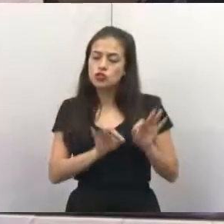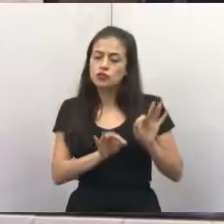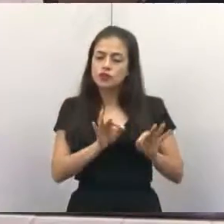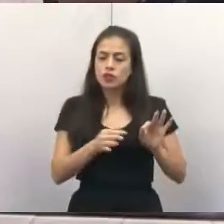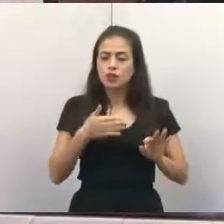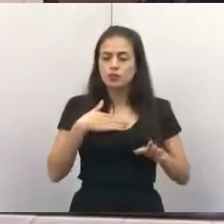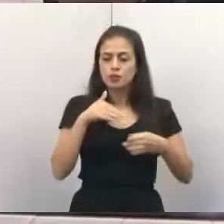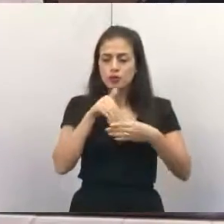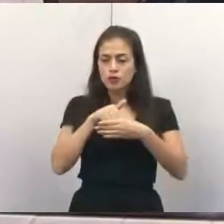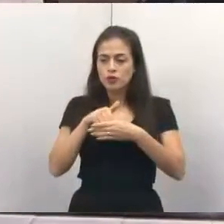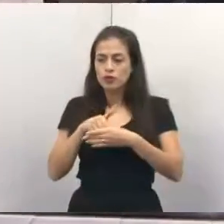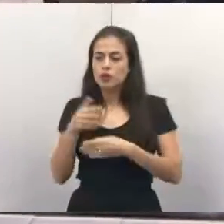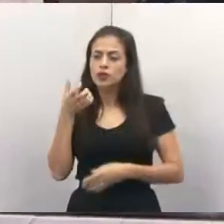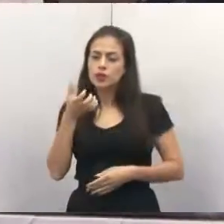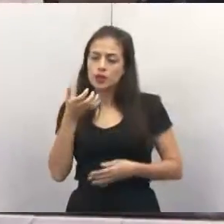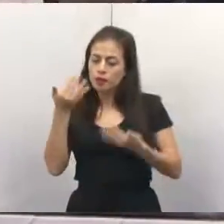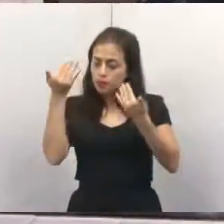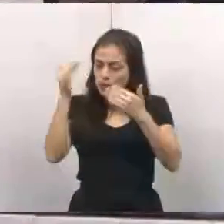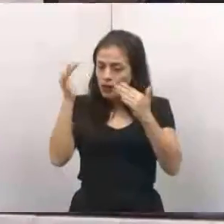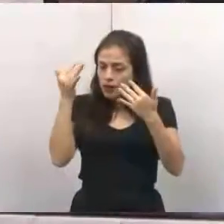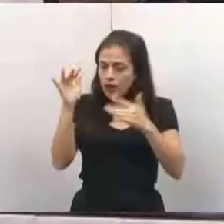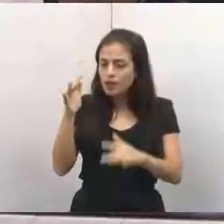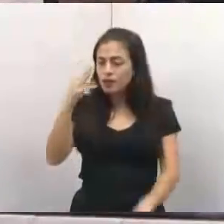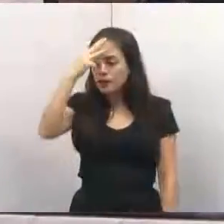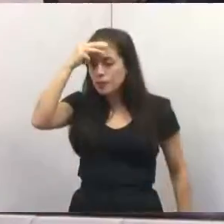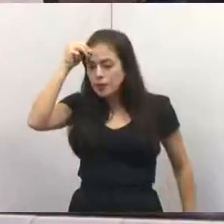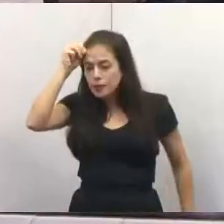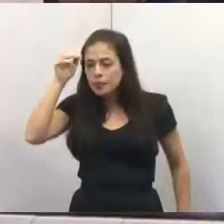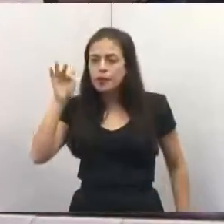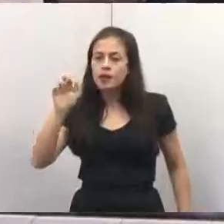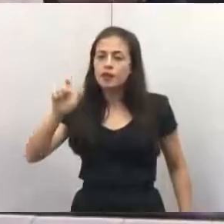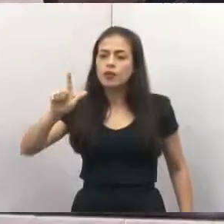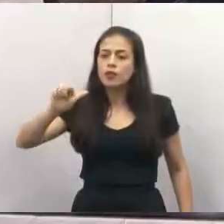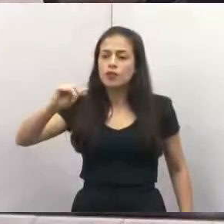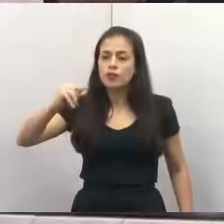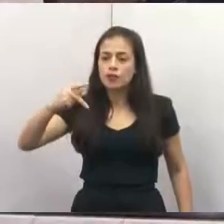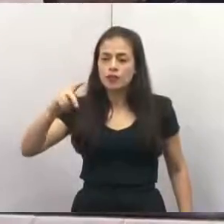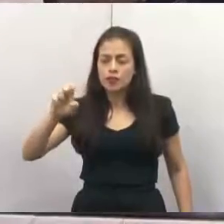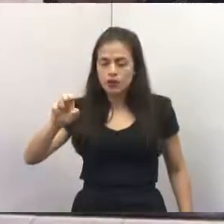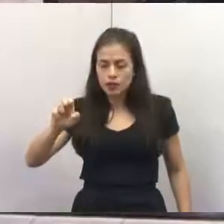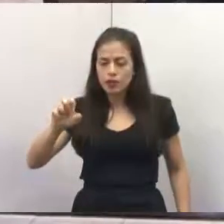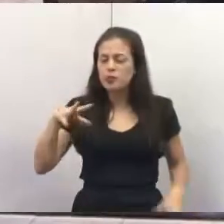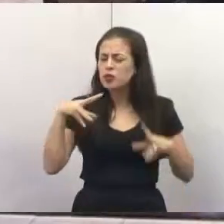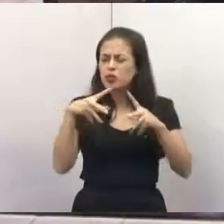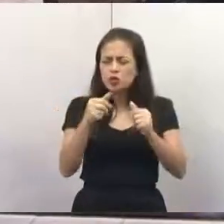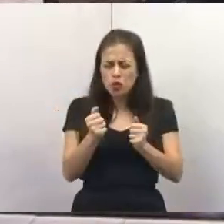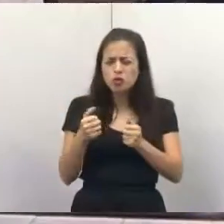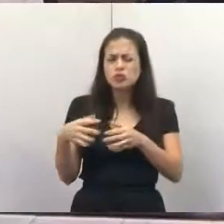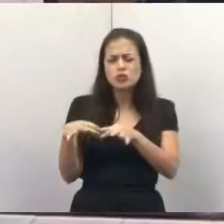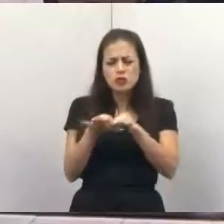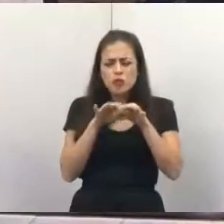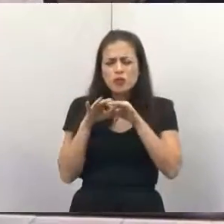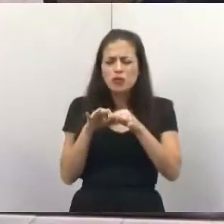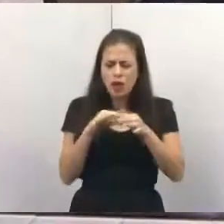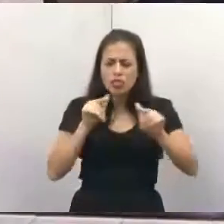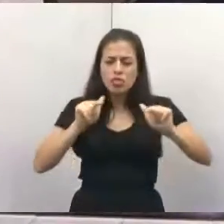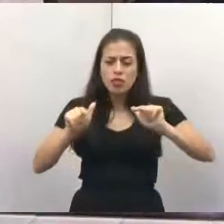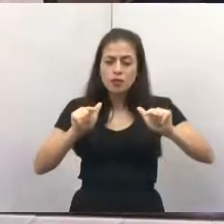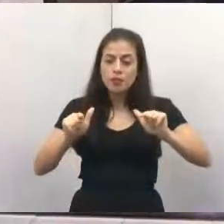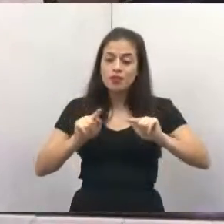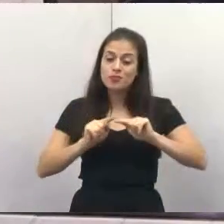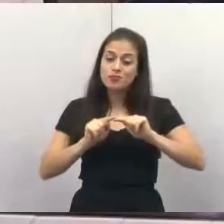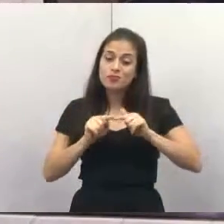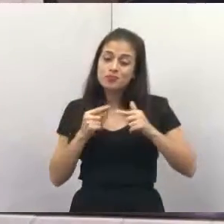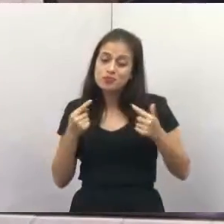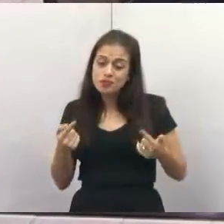quero novamente parabenizar a Maria Amélia, o Felipe, a todos aí envolvidos pelo trabalho. Mas a questão que fica é se não,